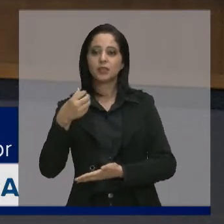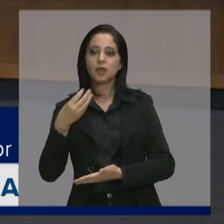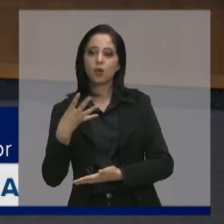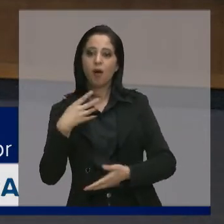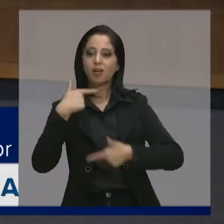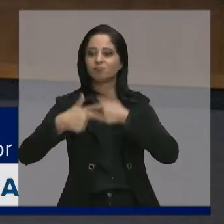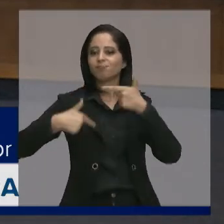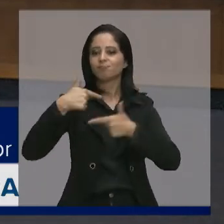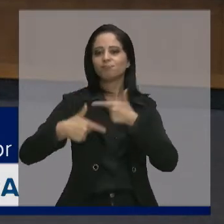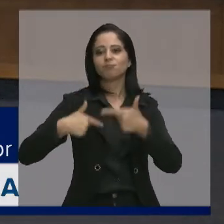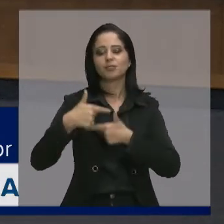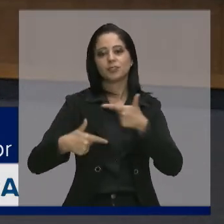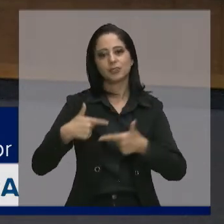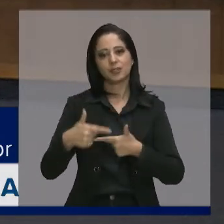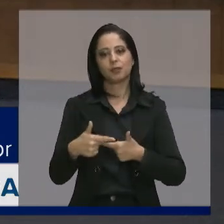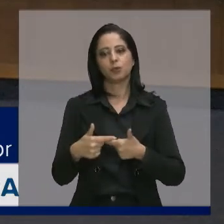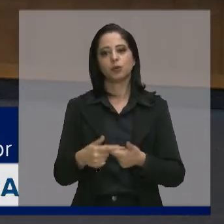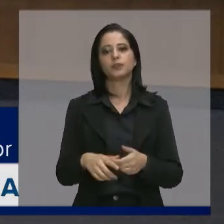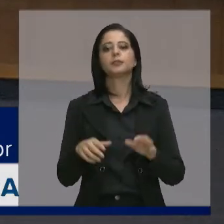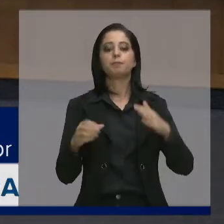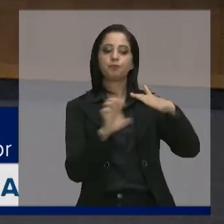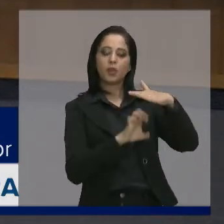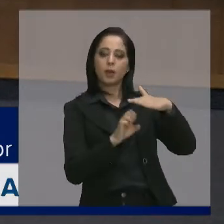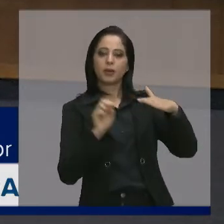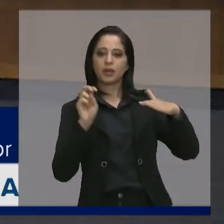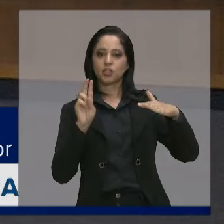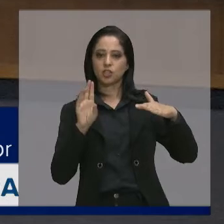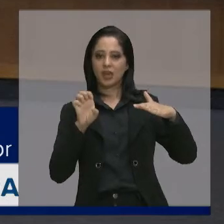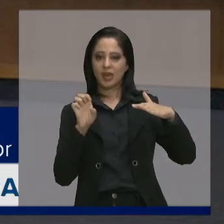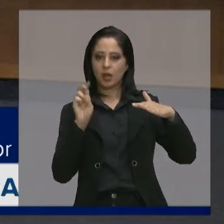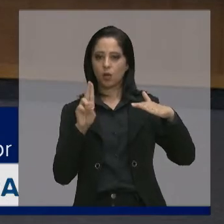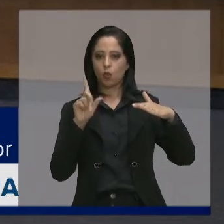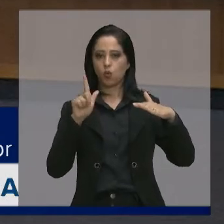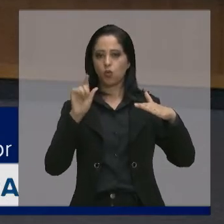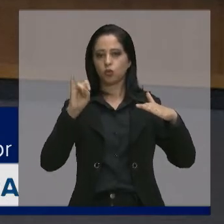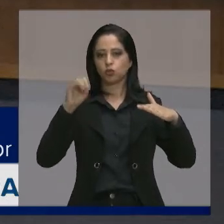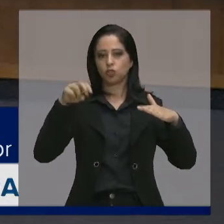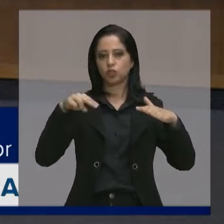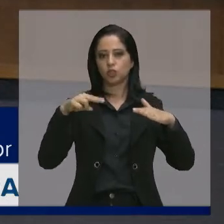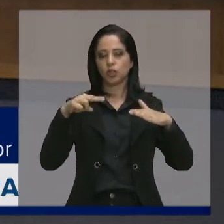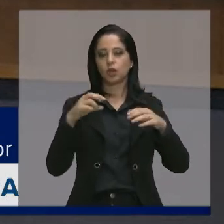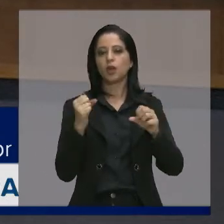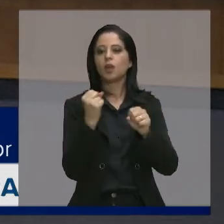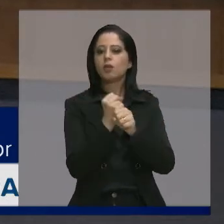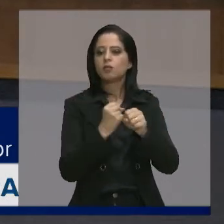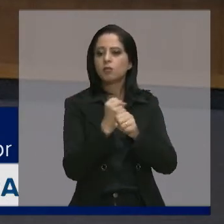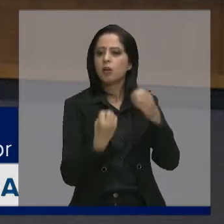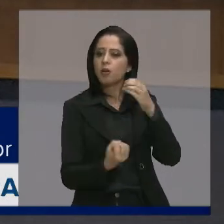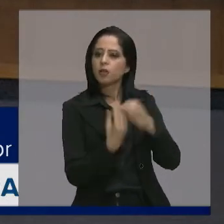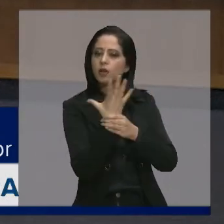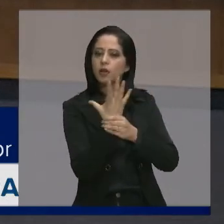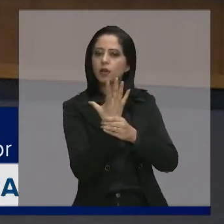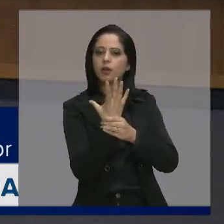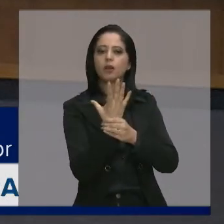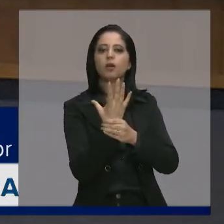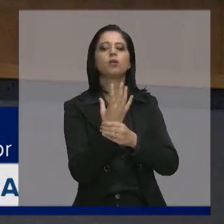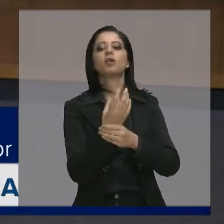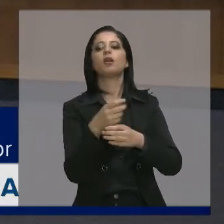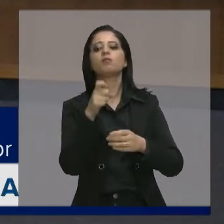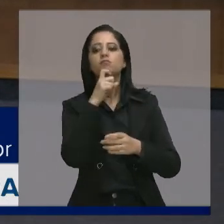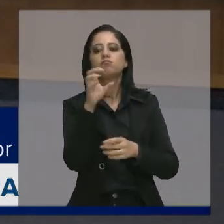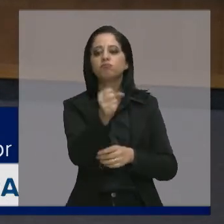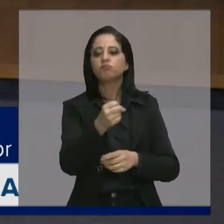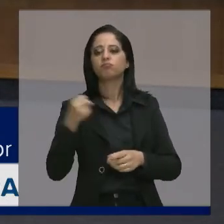A Eugin, ela produz equipamentos de refrigeração, ela vai transferir a produção